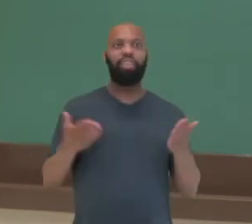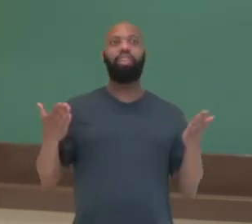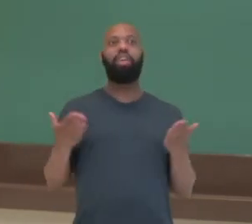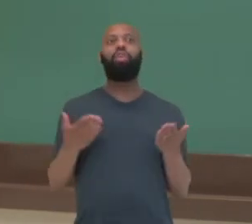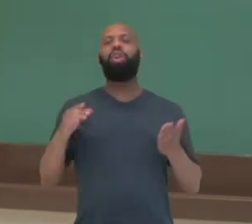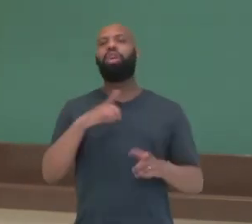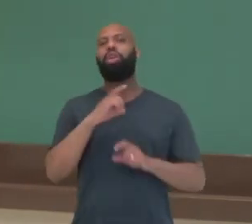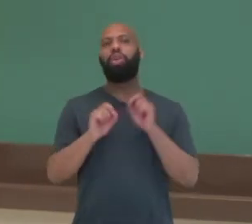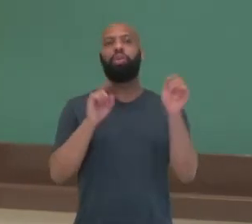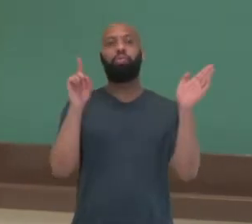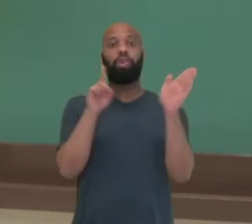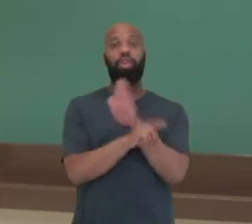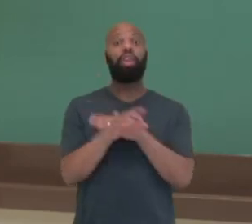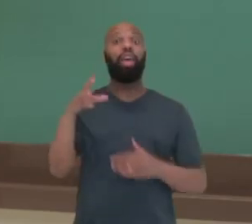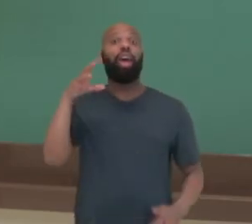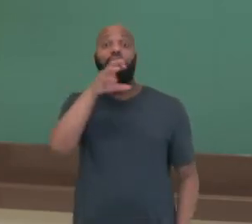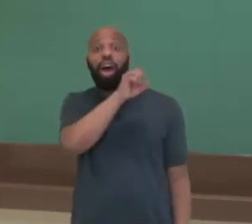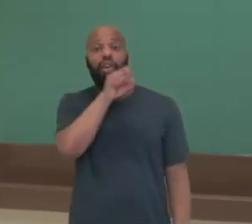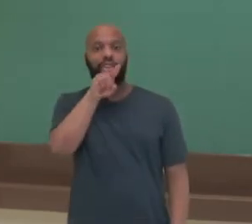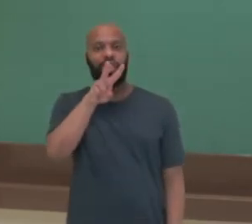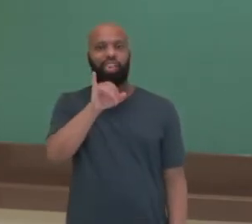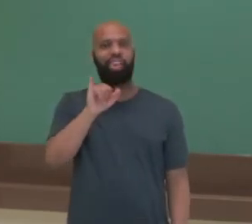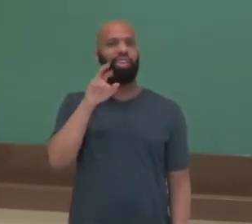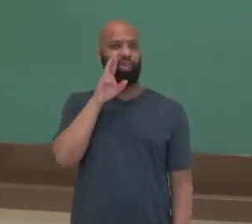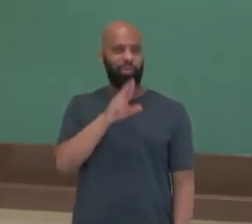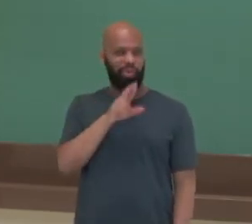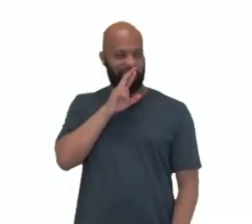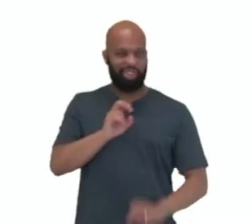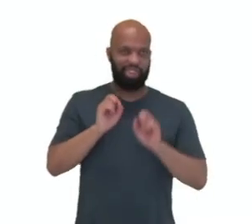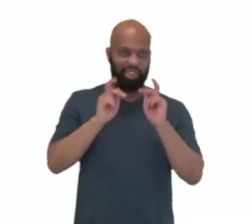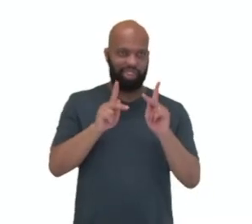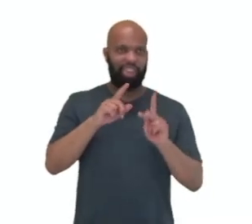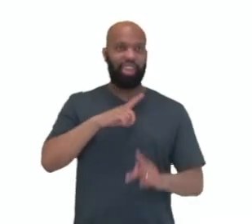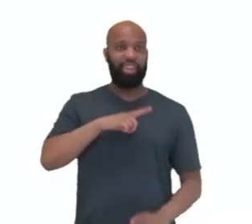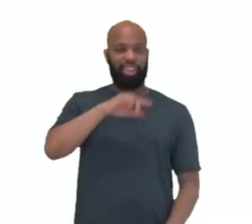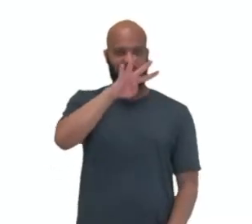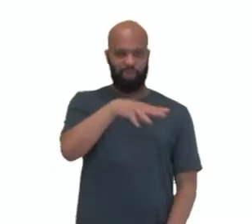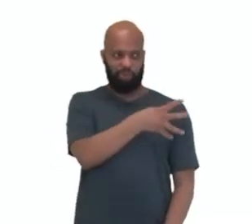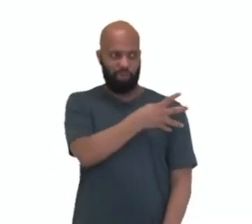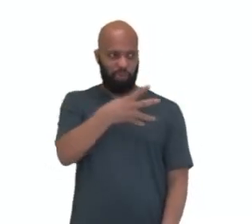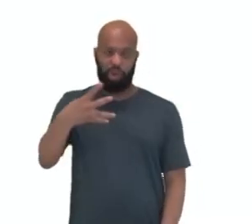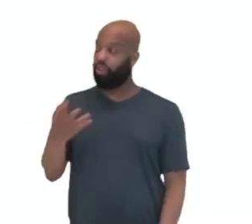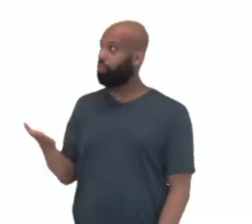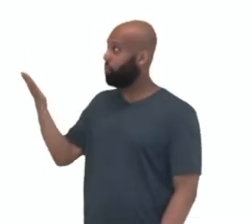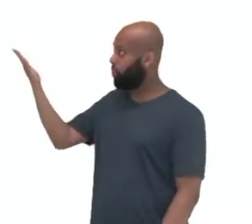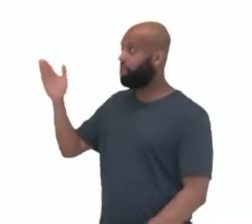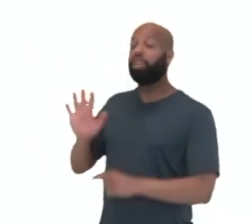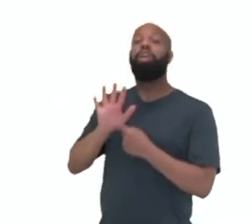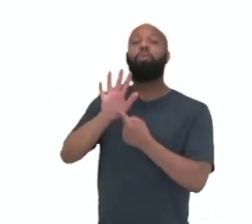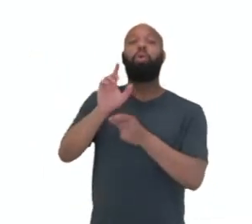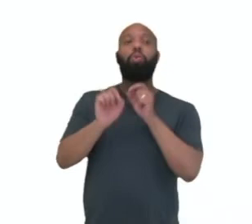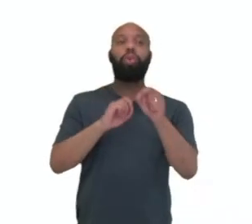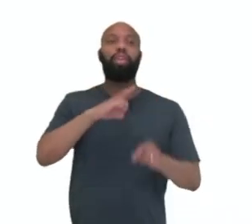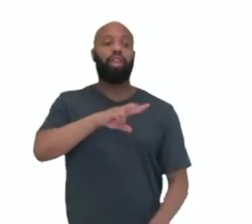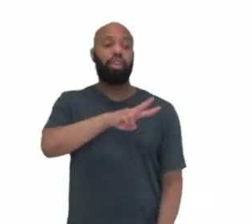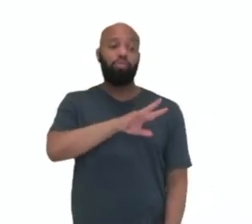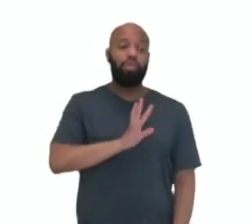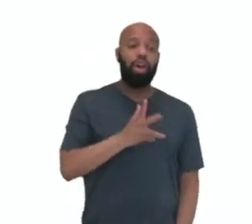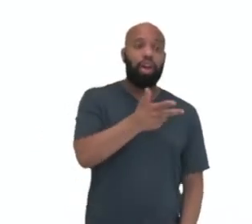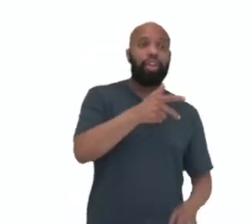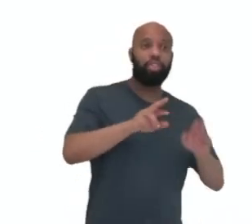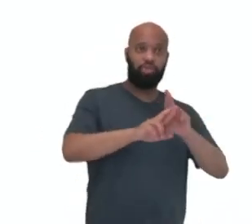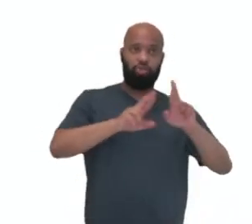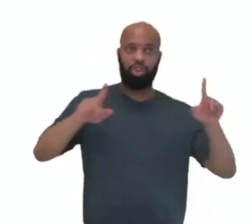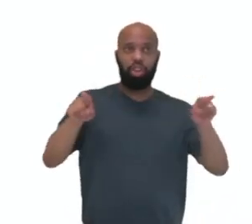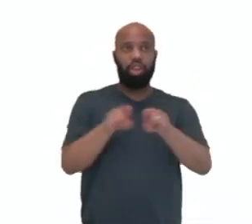agora, nós temos um quiz. Prestem atenção. O quadro a seguir indica diferentes velocidades e